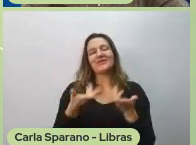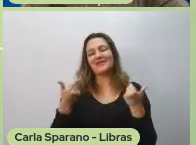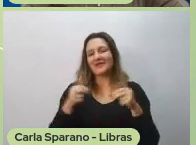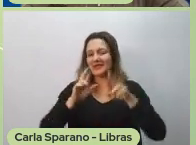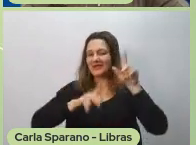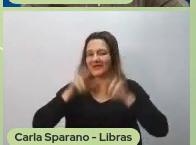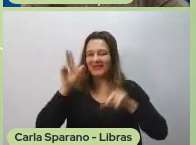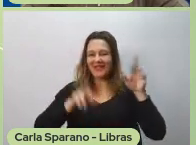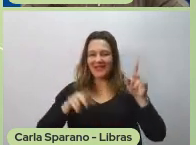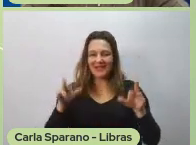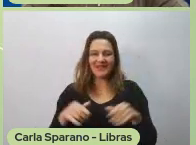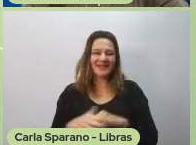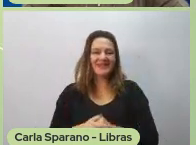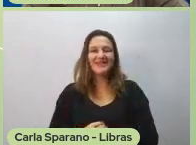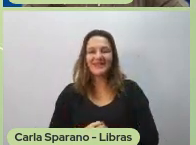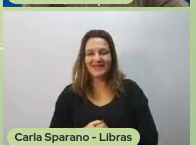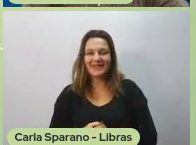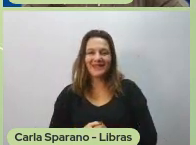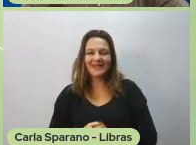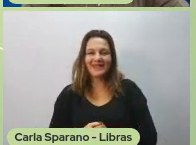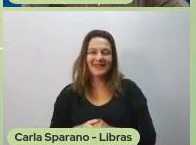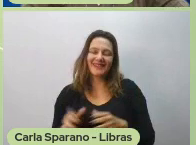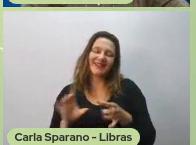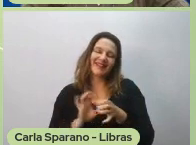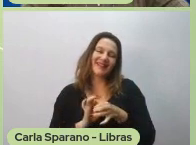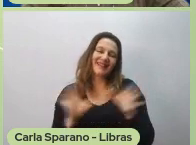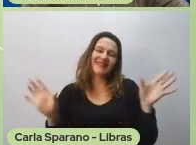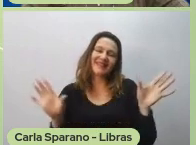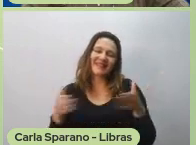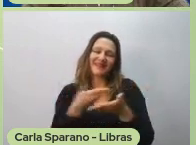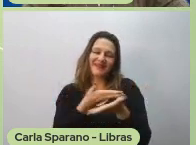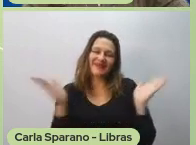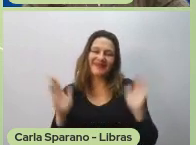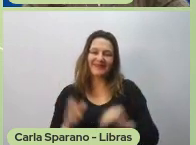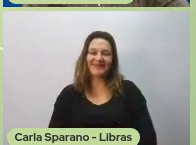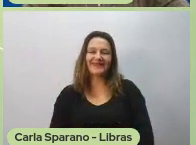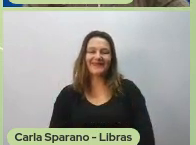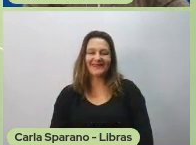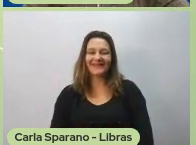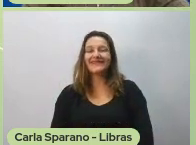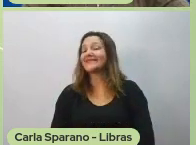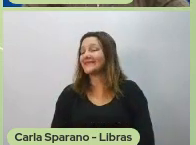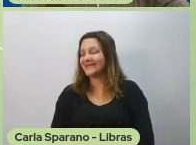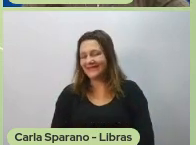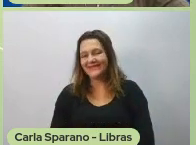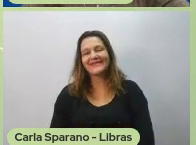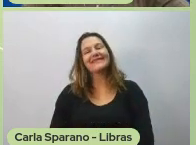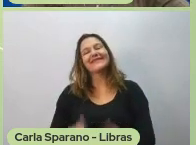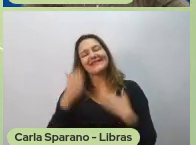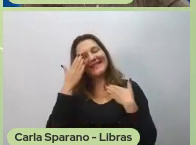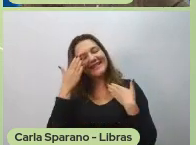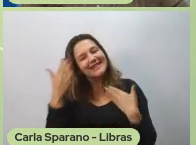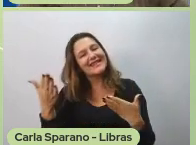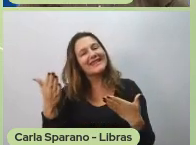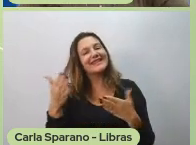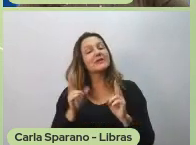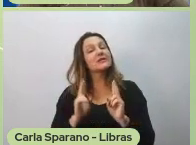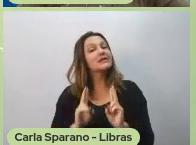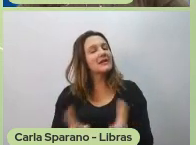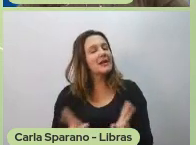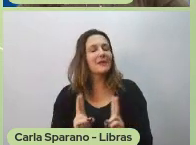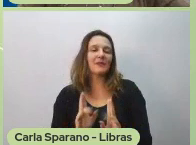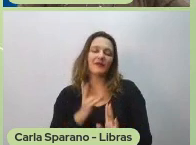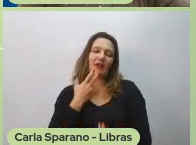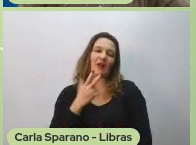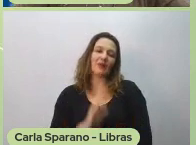diverso, absolutamente diverso, à disposição de todo mundo. Maravilha, gente, eu que agradeço imensamente, eu sempre digo isso, né? Eu